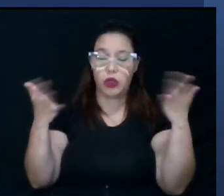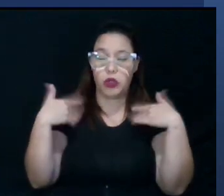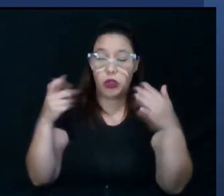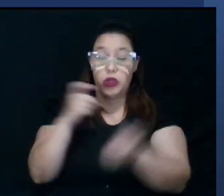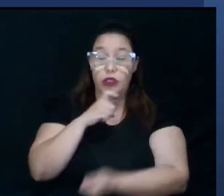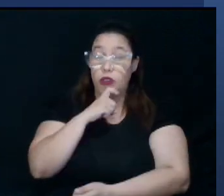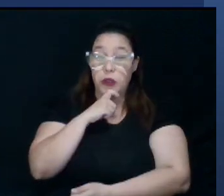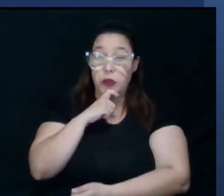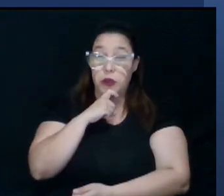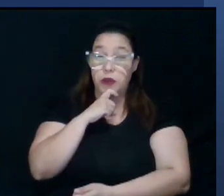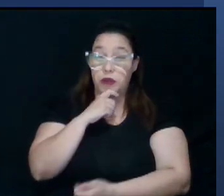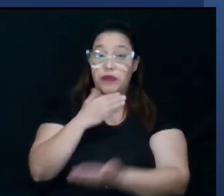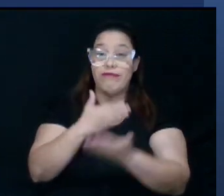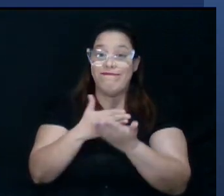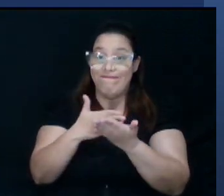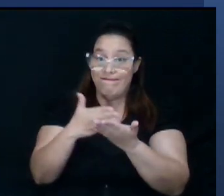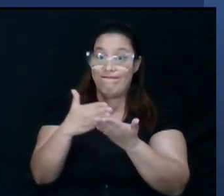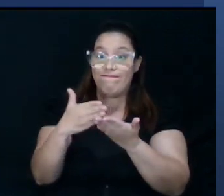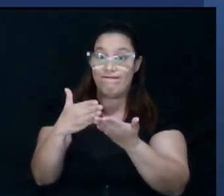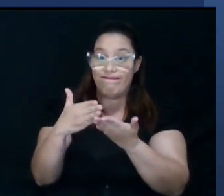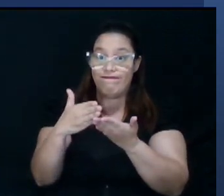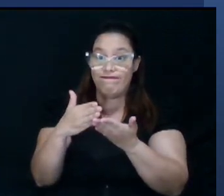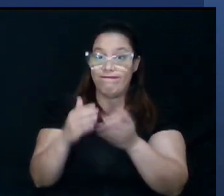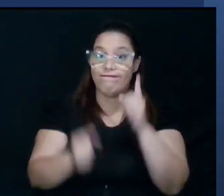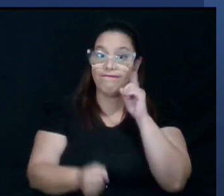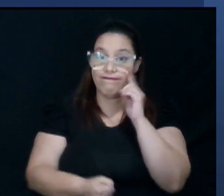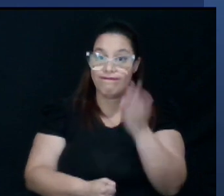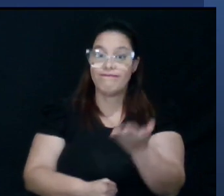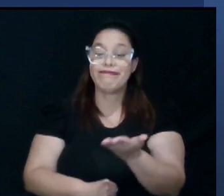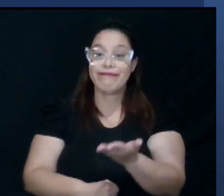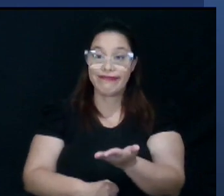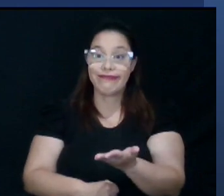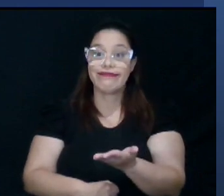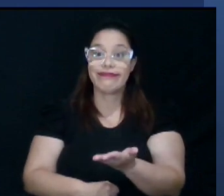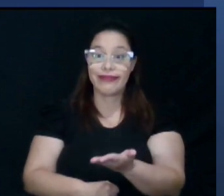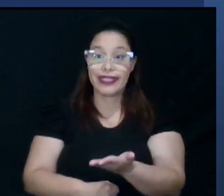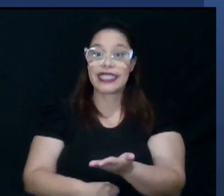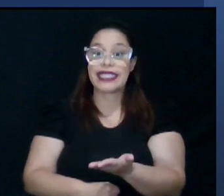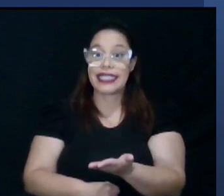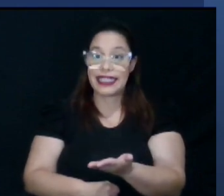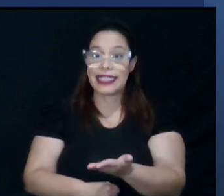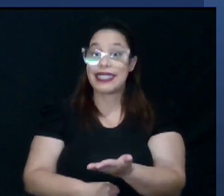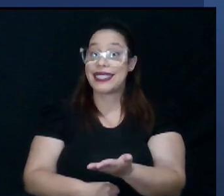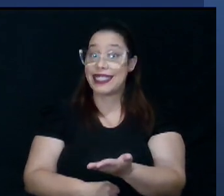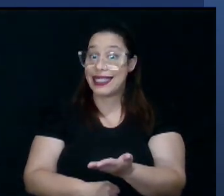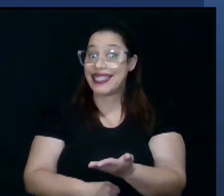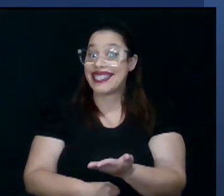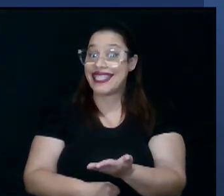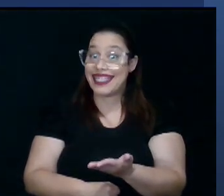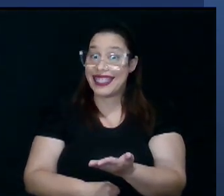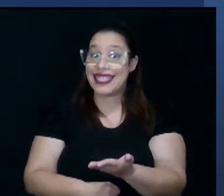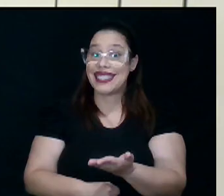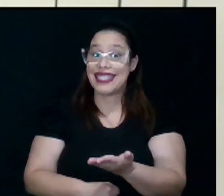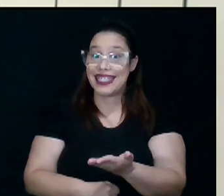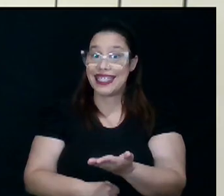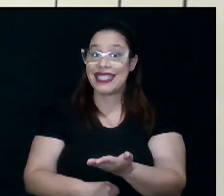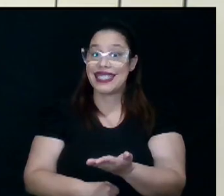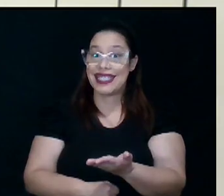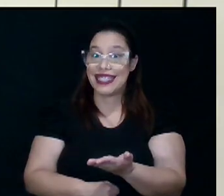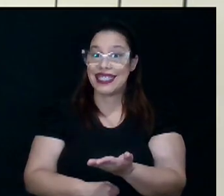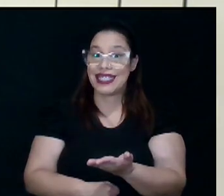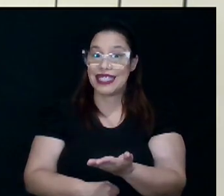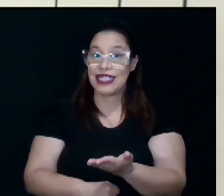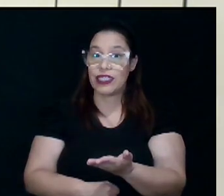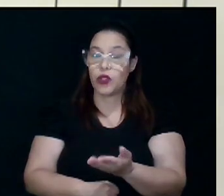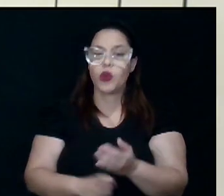dia a temperatura sobe, podendo chegar aos 30 graus aqui na cidade de Campinas. E eu tenho recados